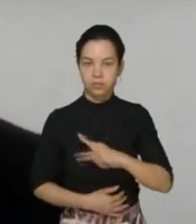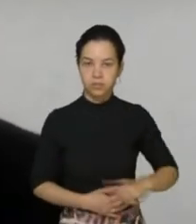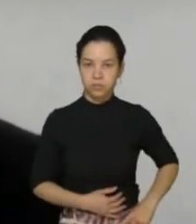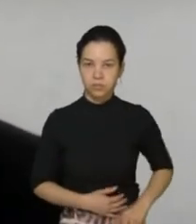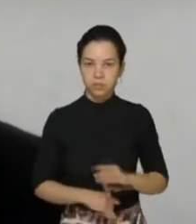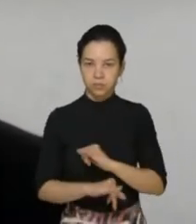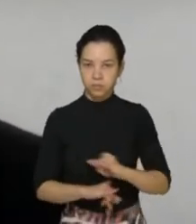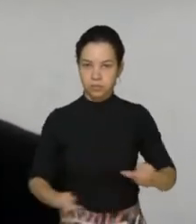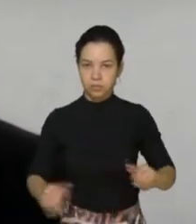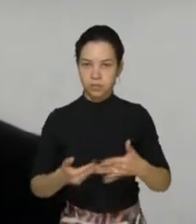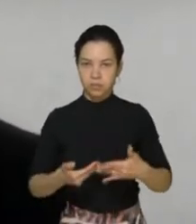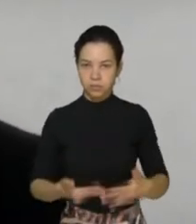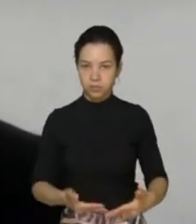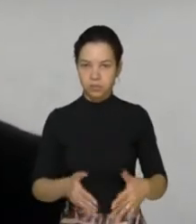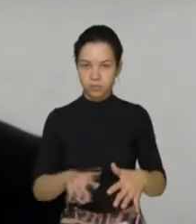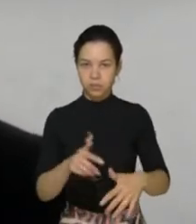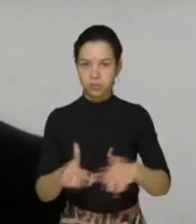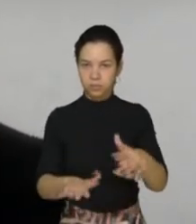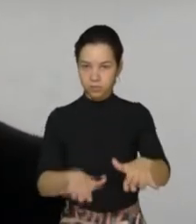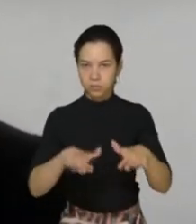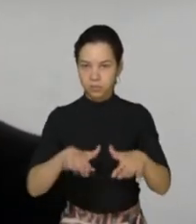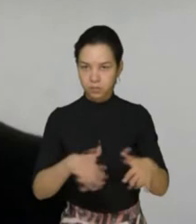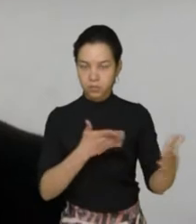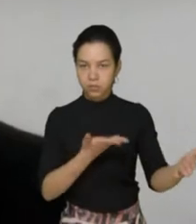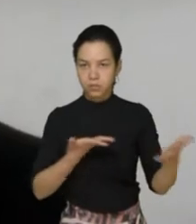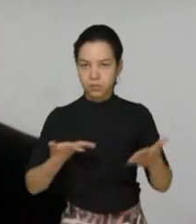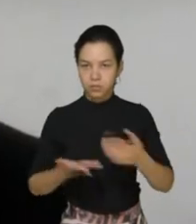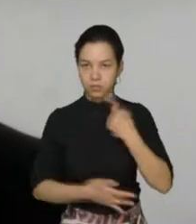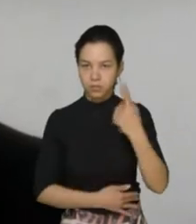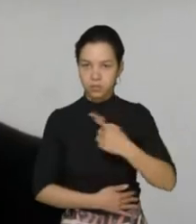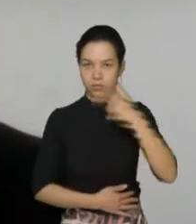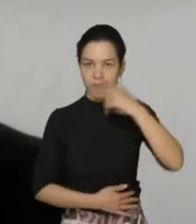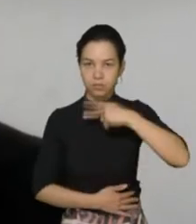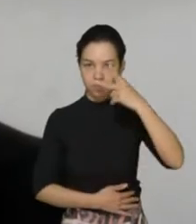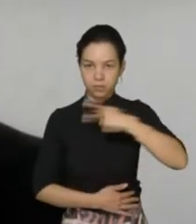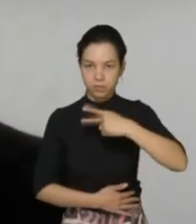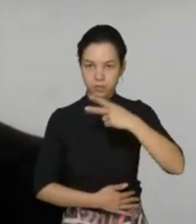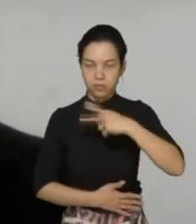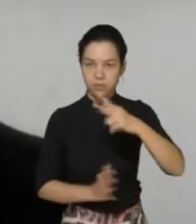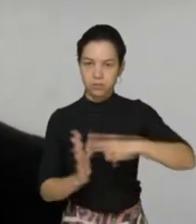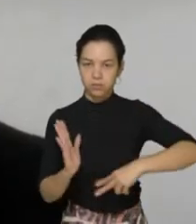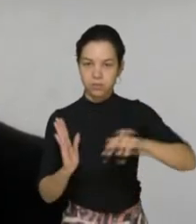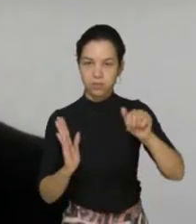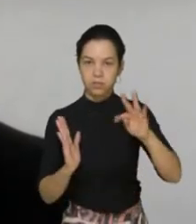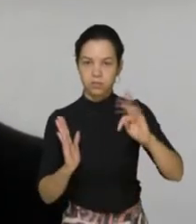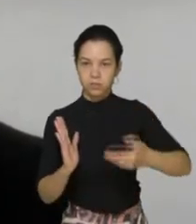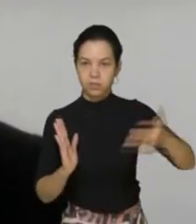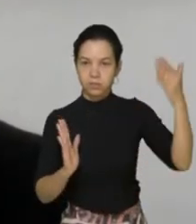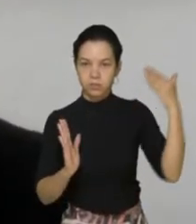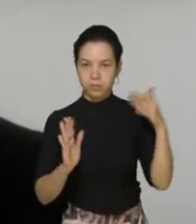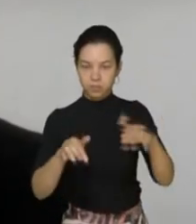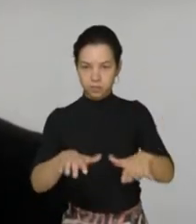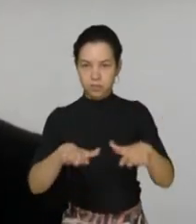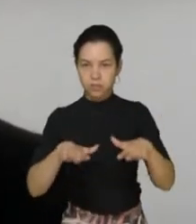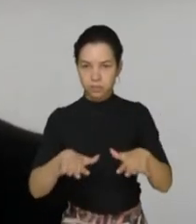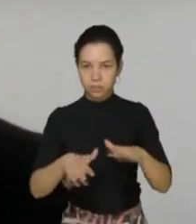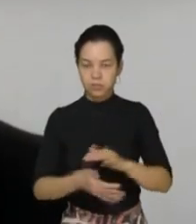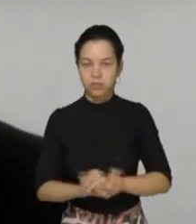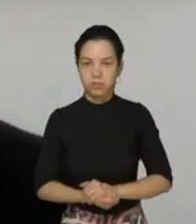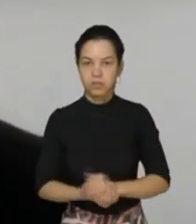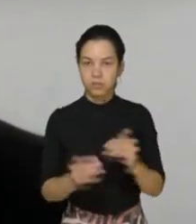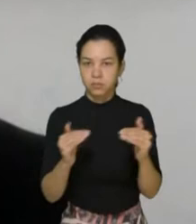abertos trabalhos, convidou o senhor deputado Kennedy Nunes, para proceder a leitura da ata da sessão anterior, que em